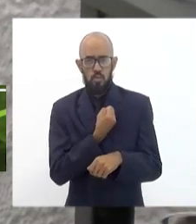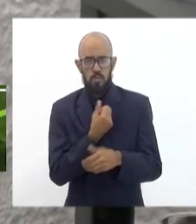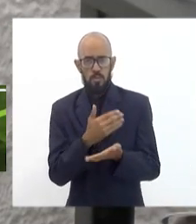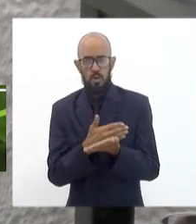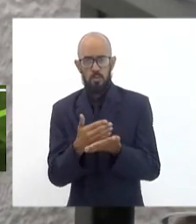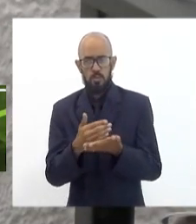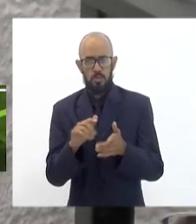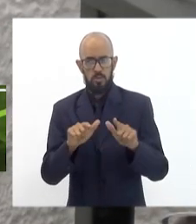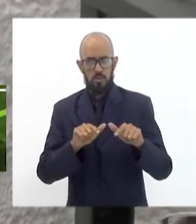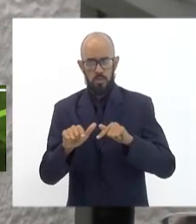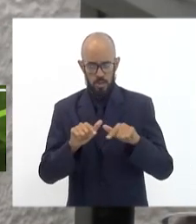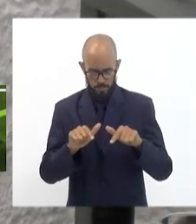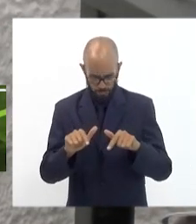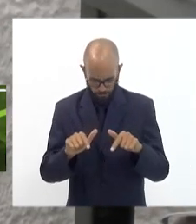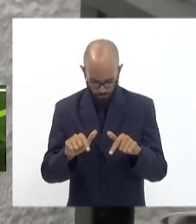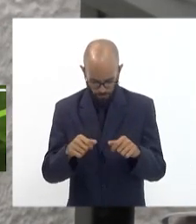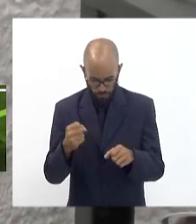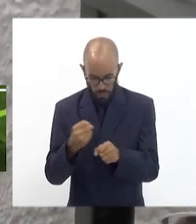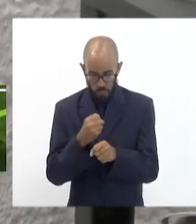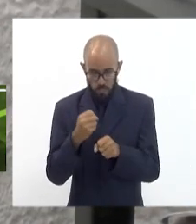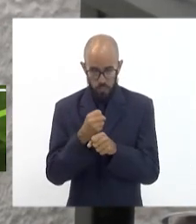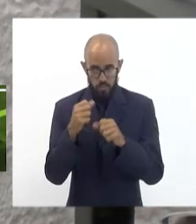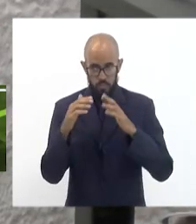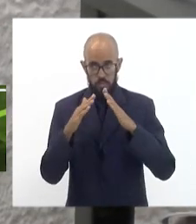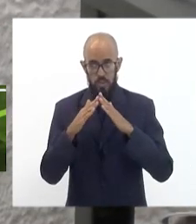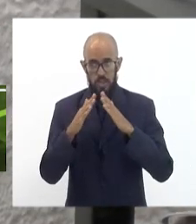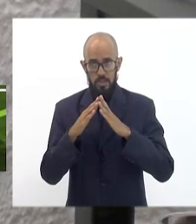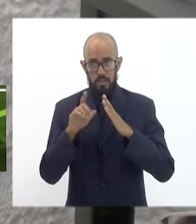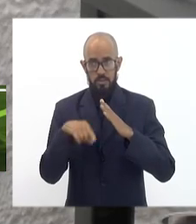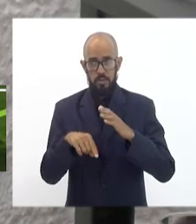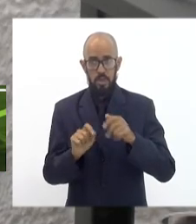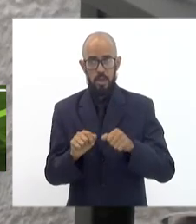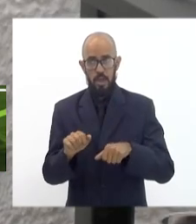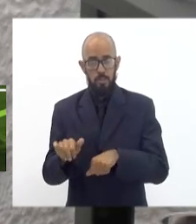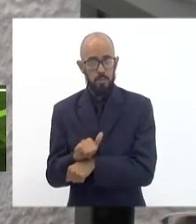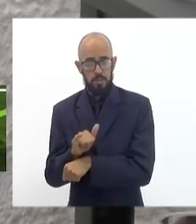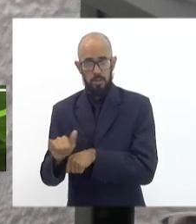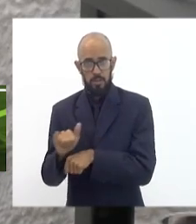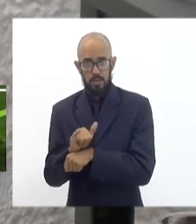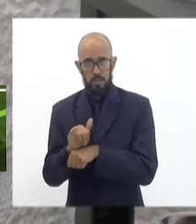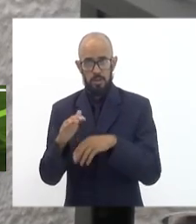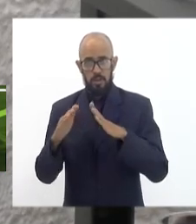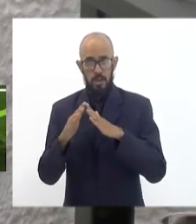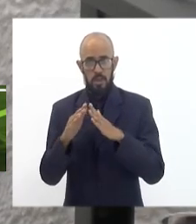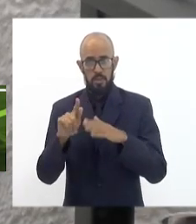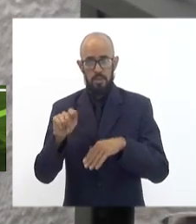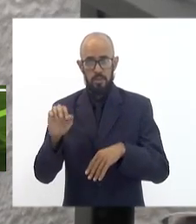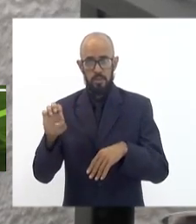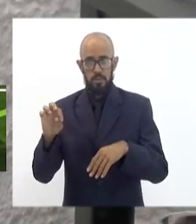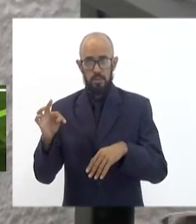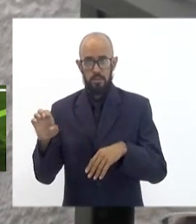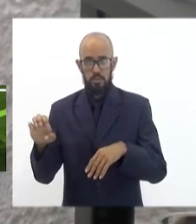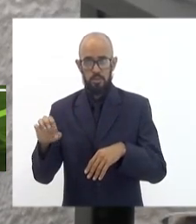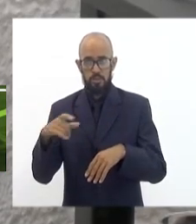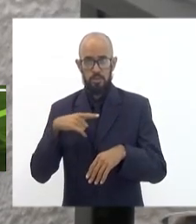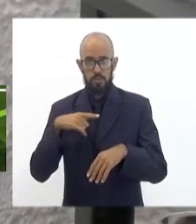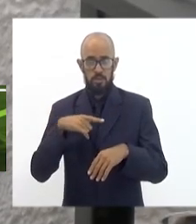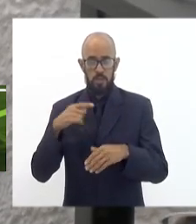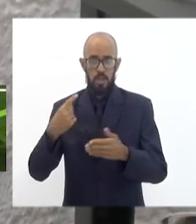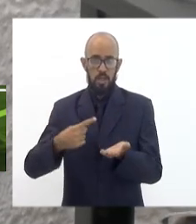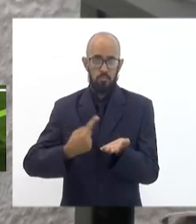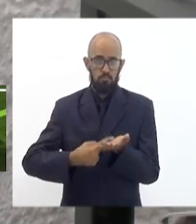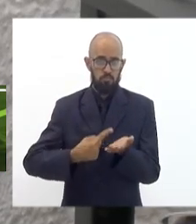trabalhar Oi e a construção de casas que é um braço do programa casa da gente tem a previsão de contratar